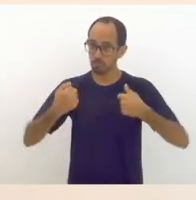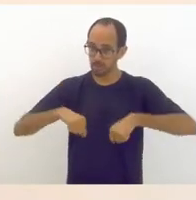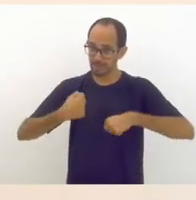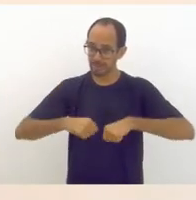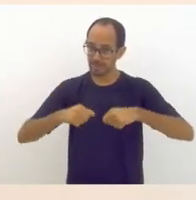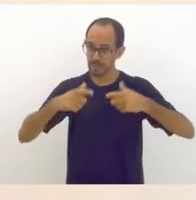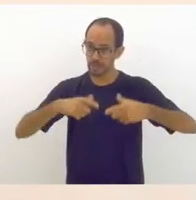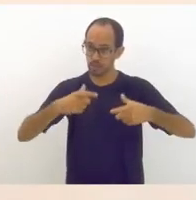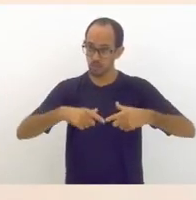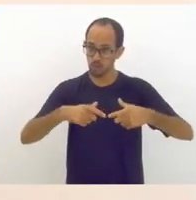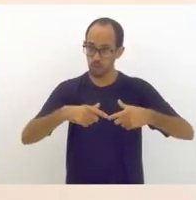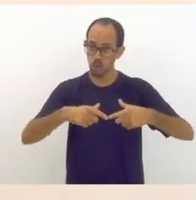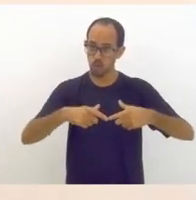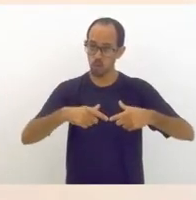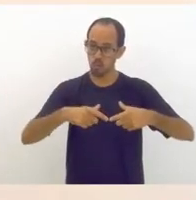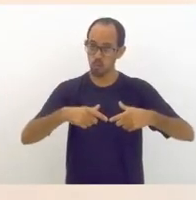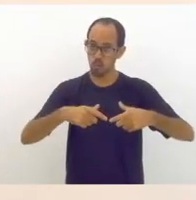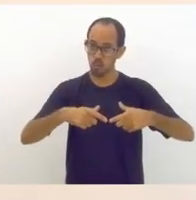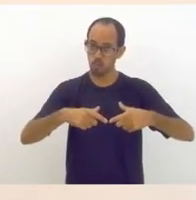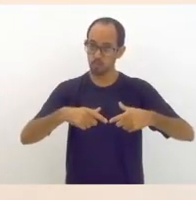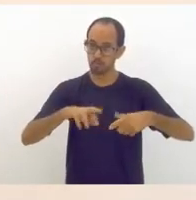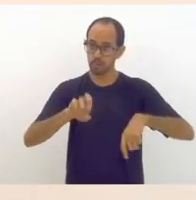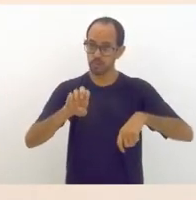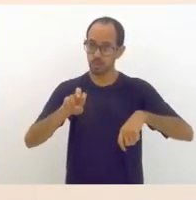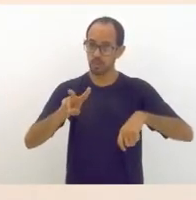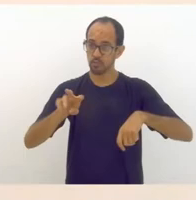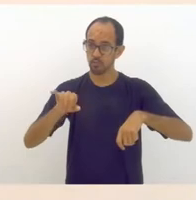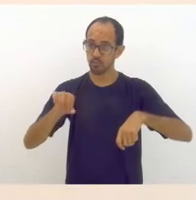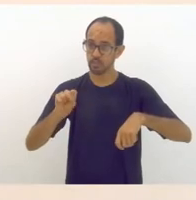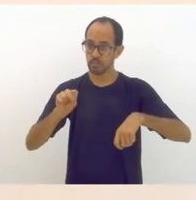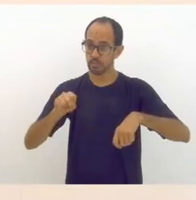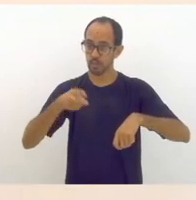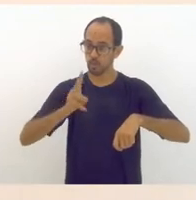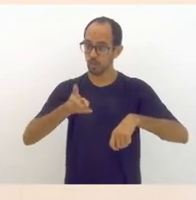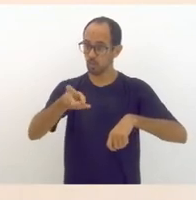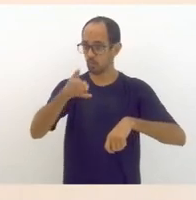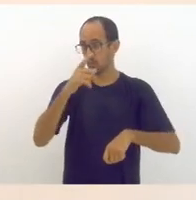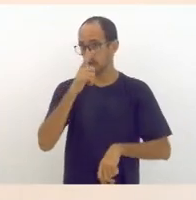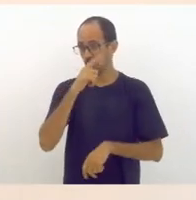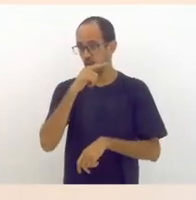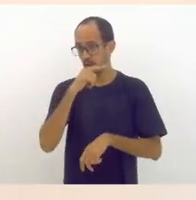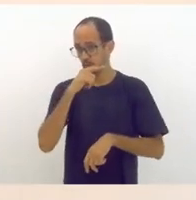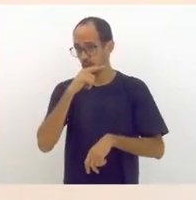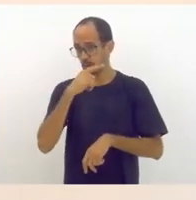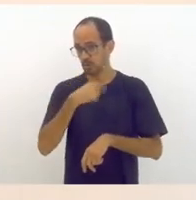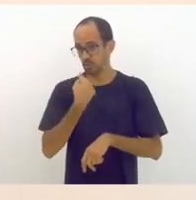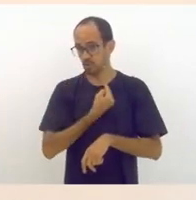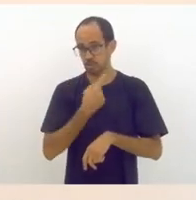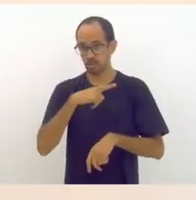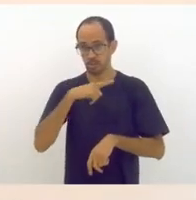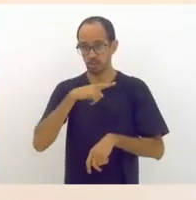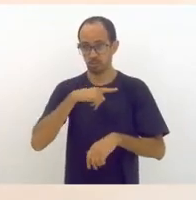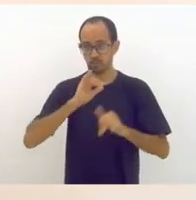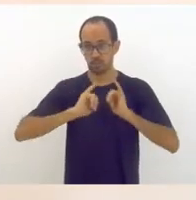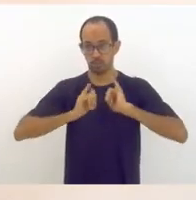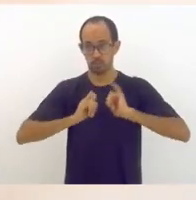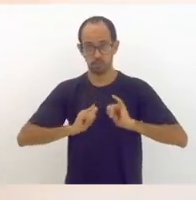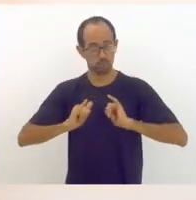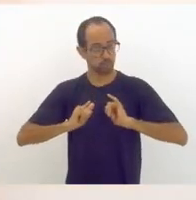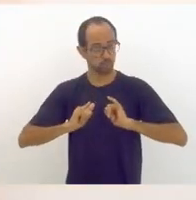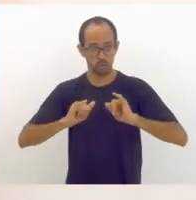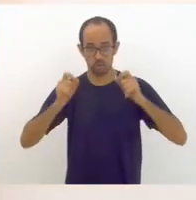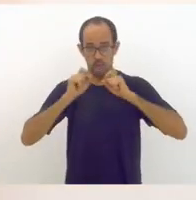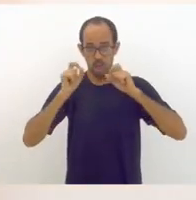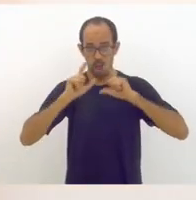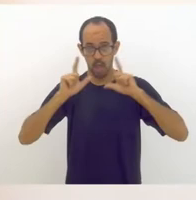espaço, dessa revisa, para manutenção da água. Nós estamos com dados alarmantes